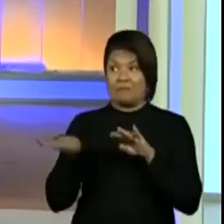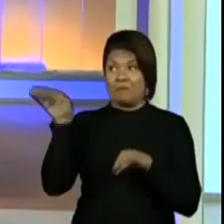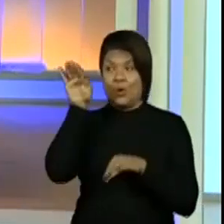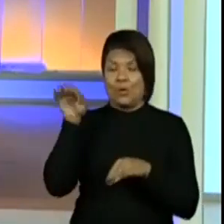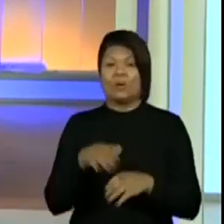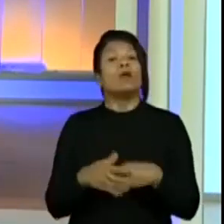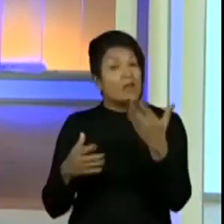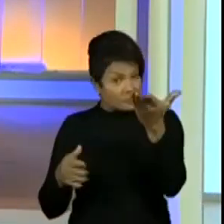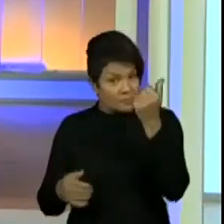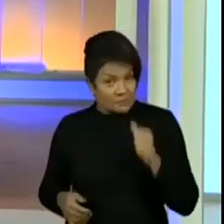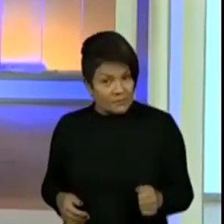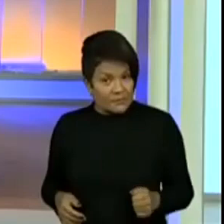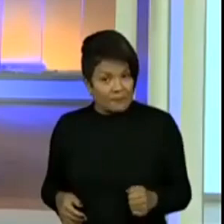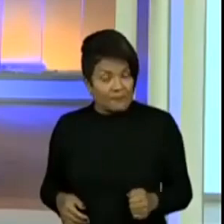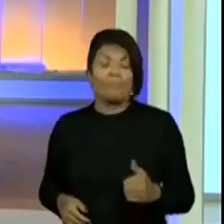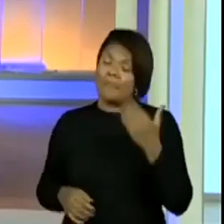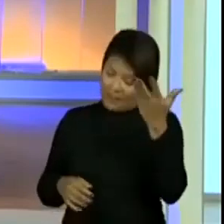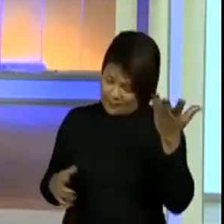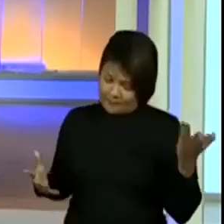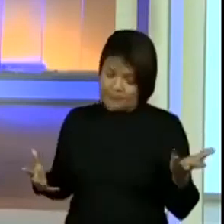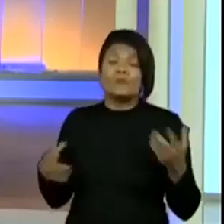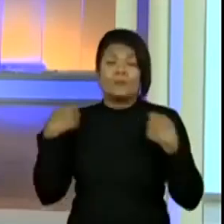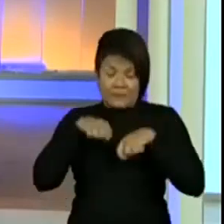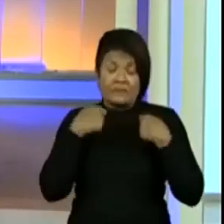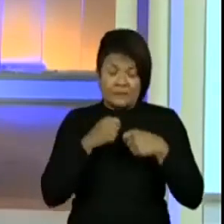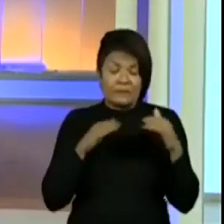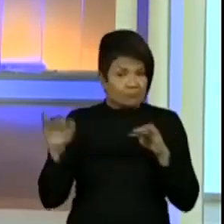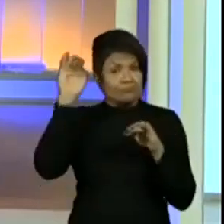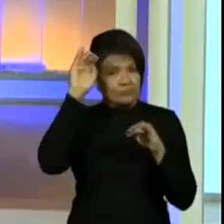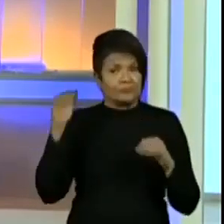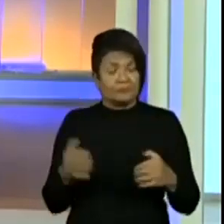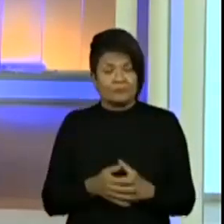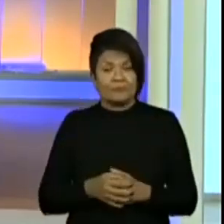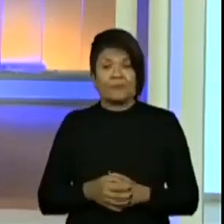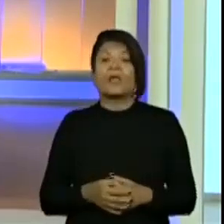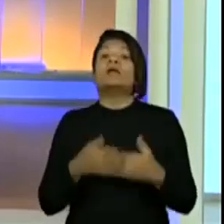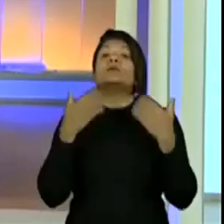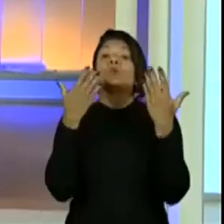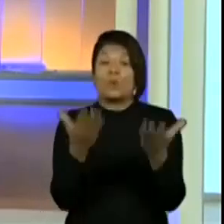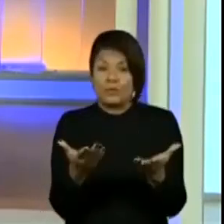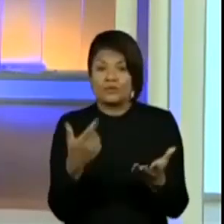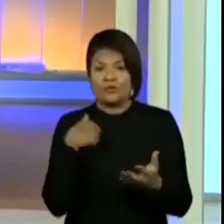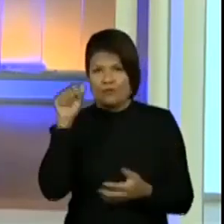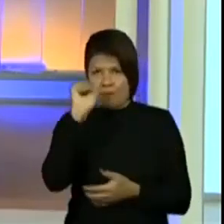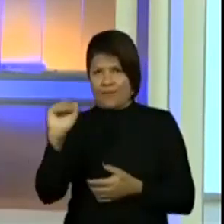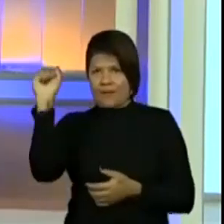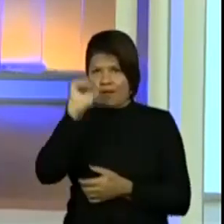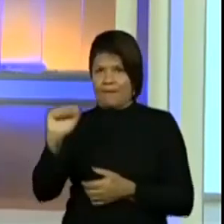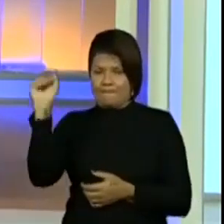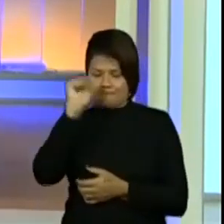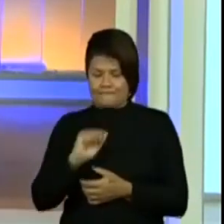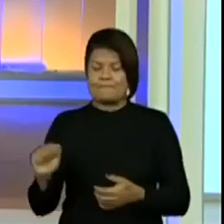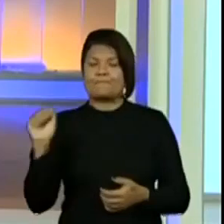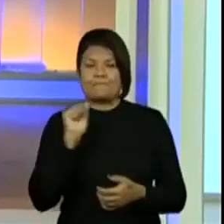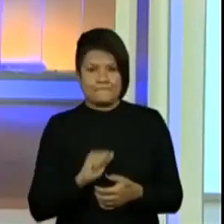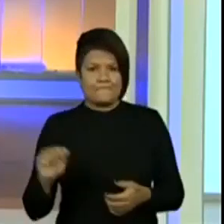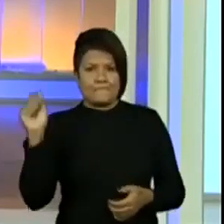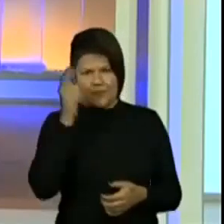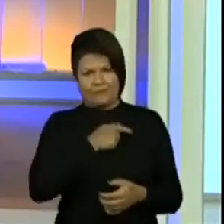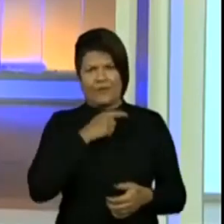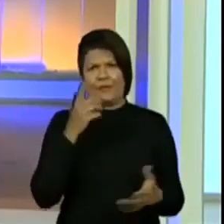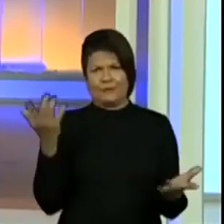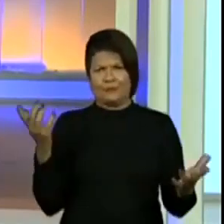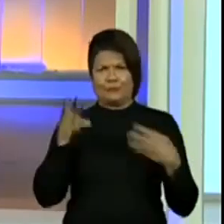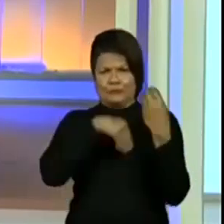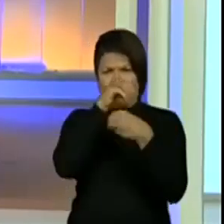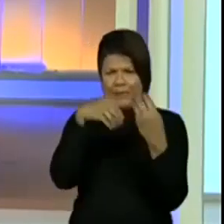proporção. É isso mesmo. É isso mesmo, e tem que tomar. Com isso, deixa eu apagar porque está muito poluído, está feio demais,